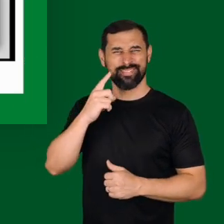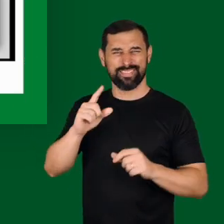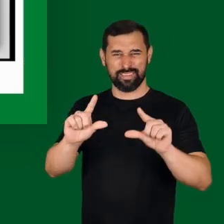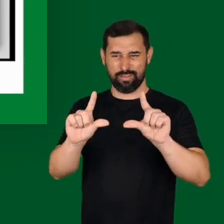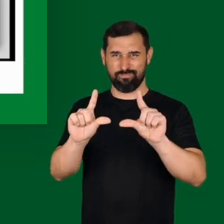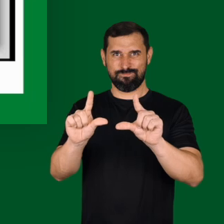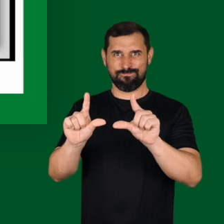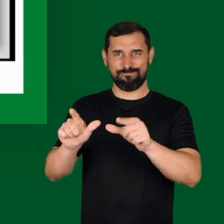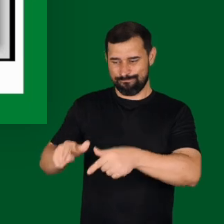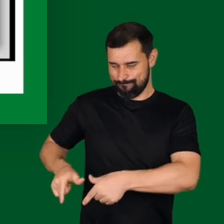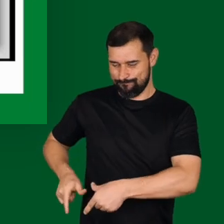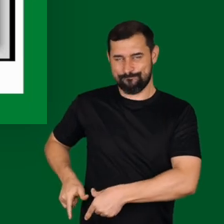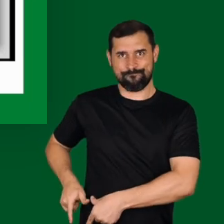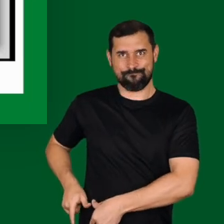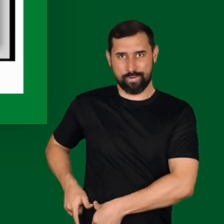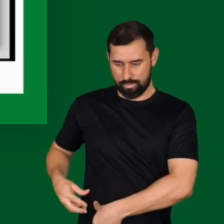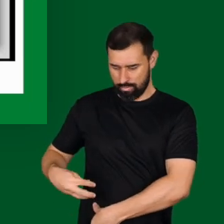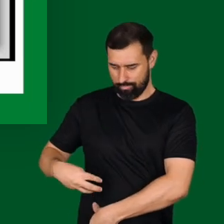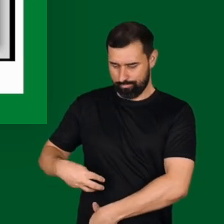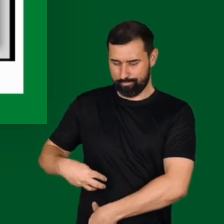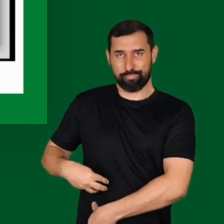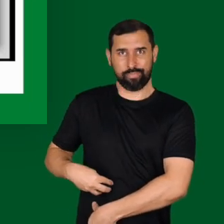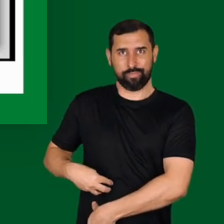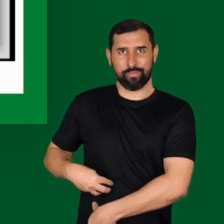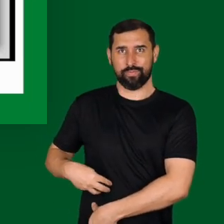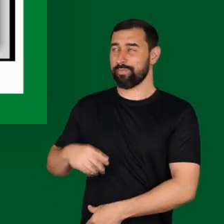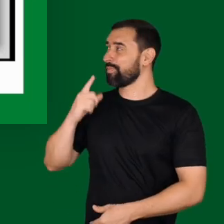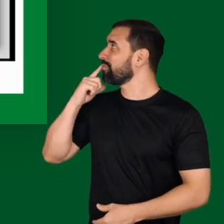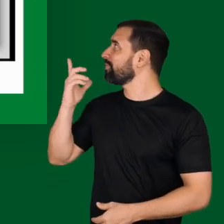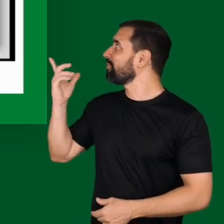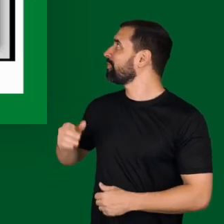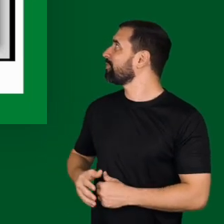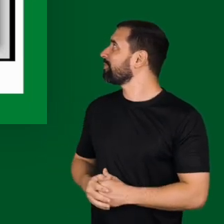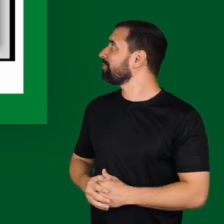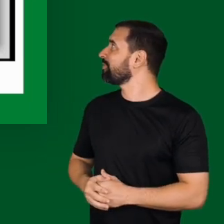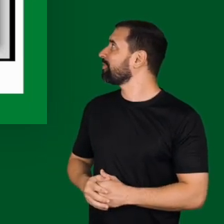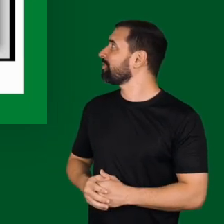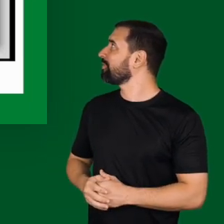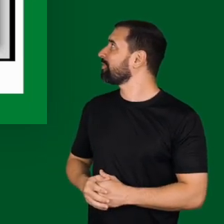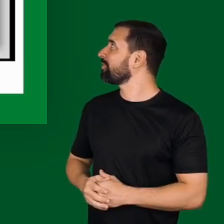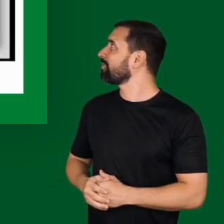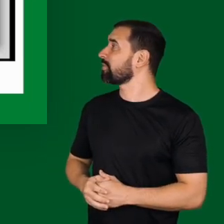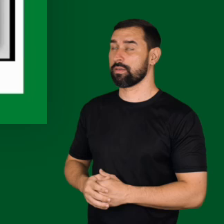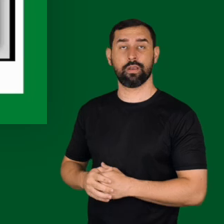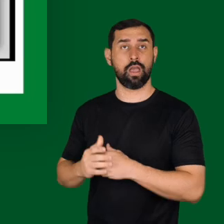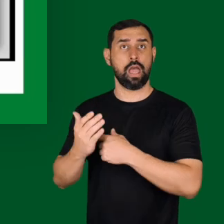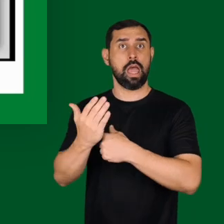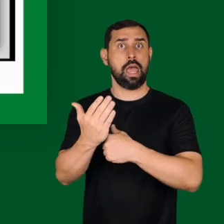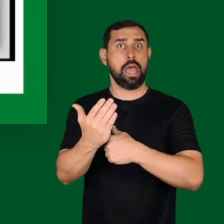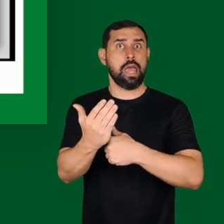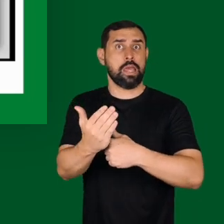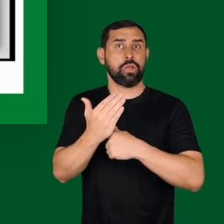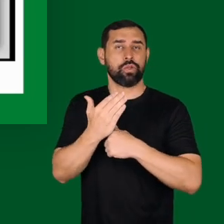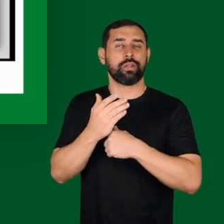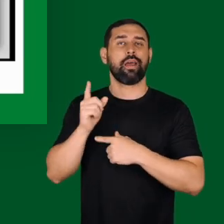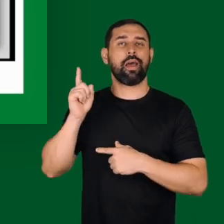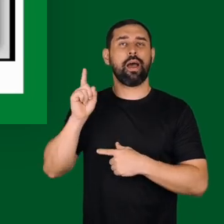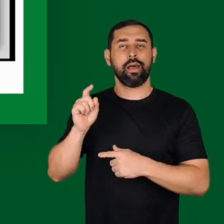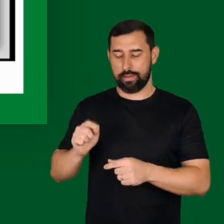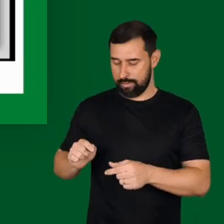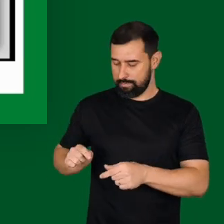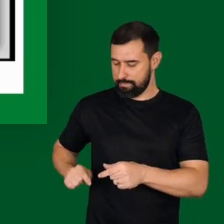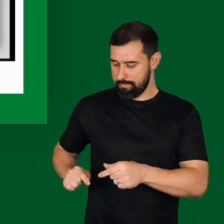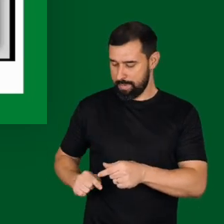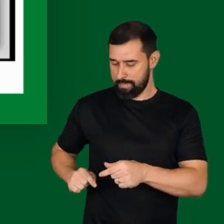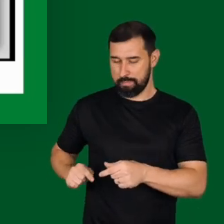é esse aparelho aqui, né, existe algumas marcas representadas aqui. É um aparelho eletrônico, né, onde aqui a